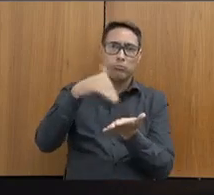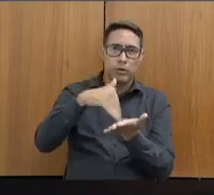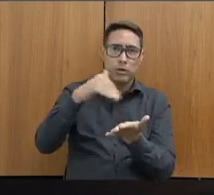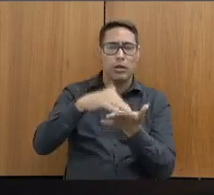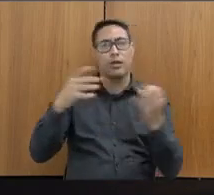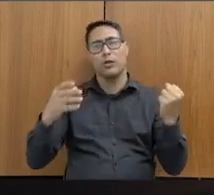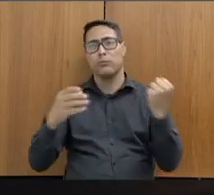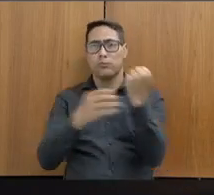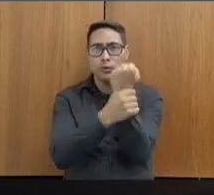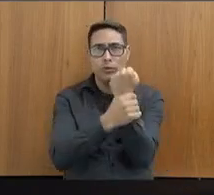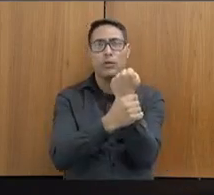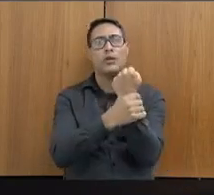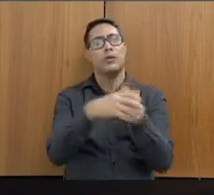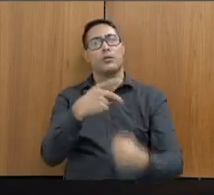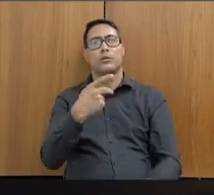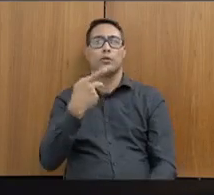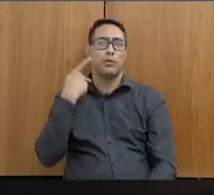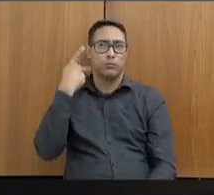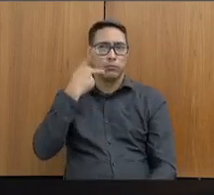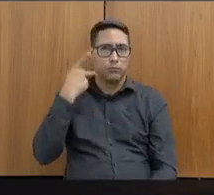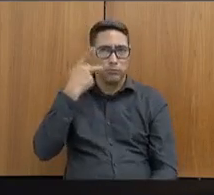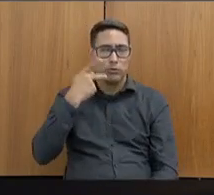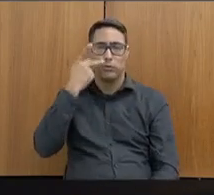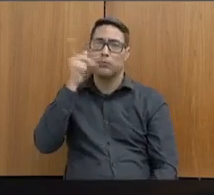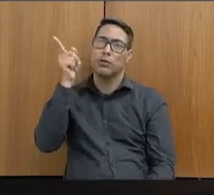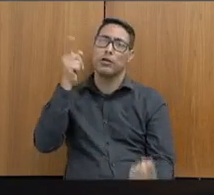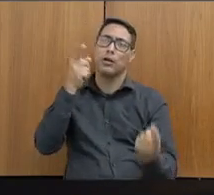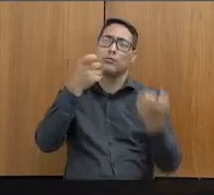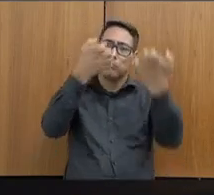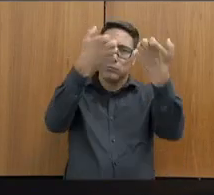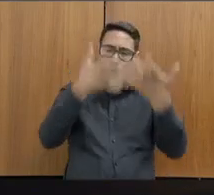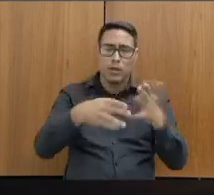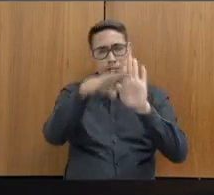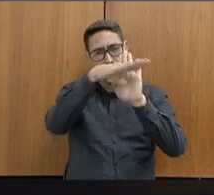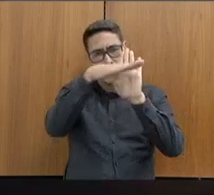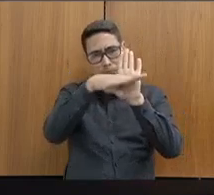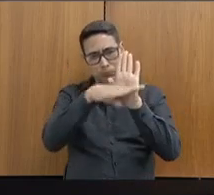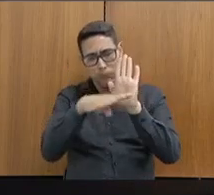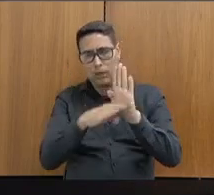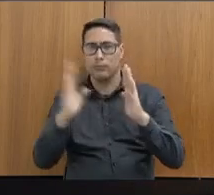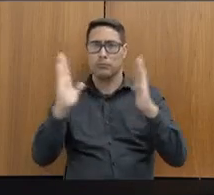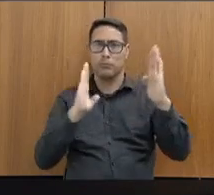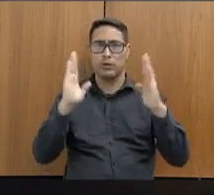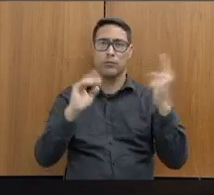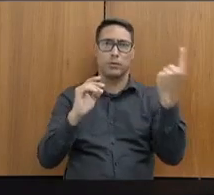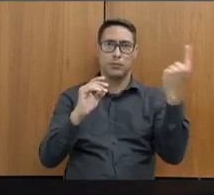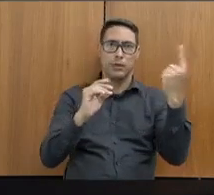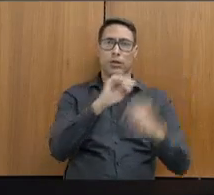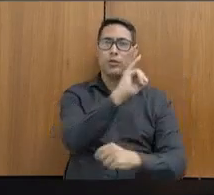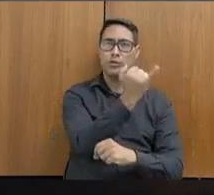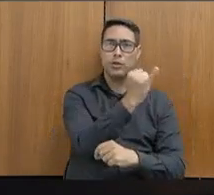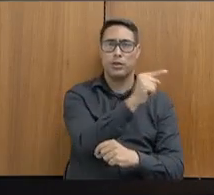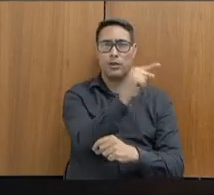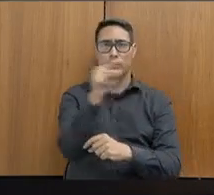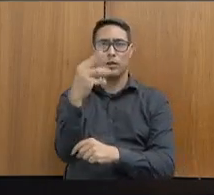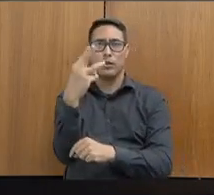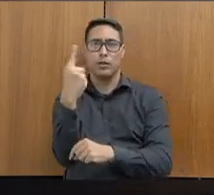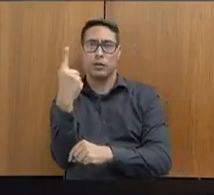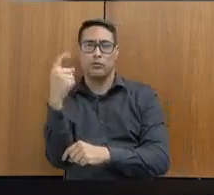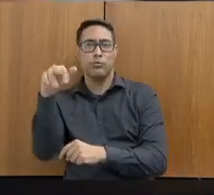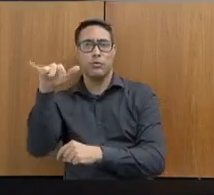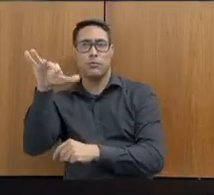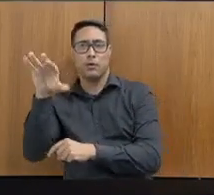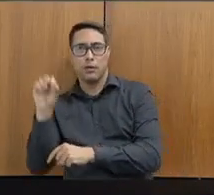Pública no âmbito da Assembleia Fiscaliza. Prestação de contas considerando o período de 1º de janeiro a 31 de maio de 2023.